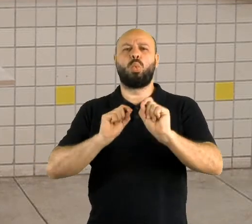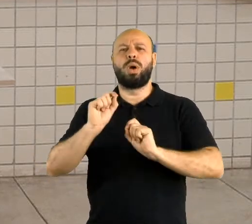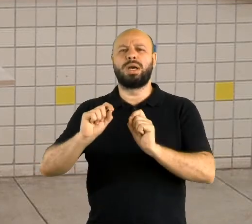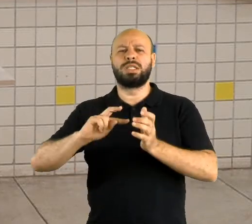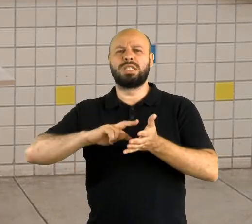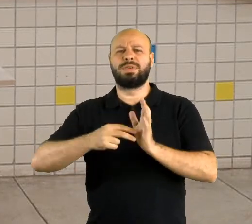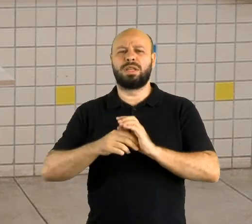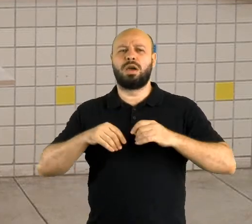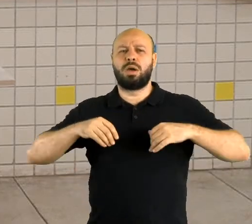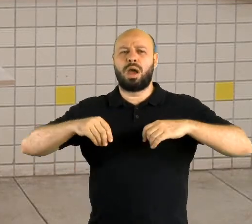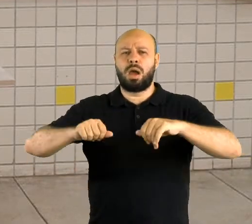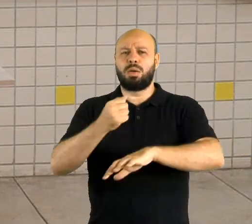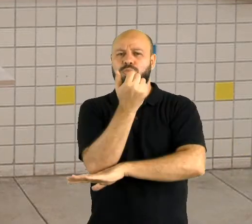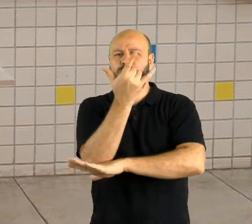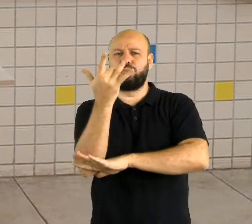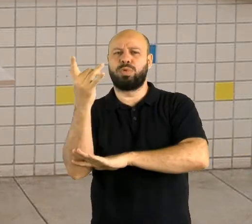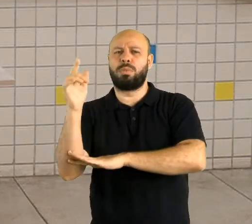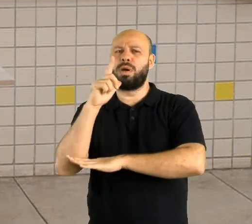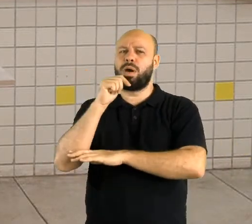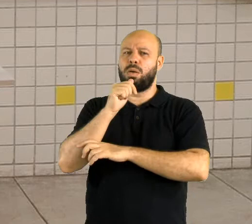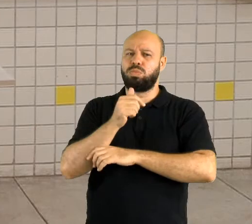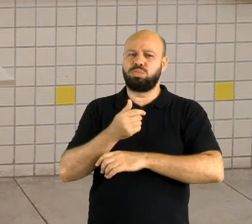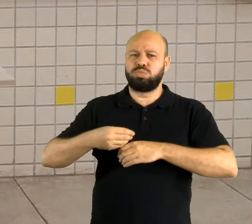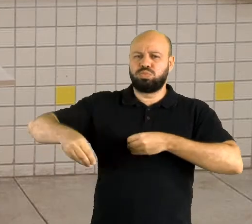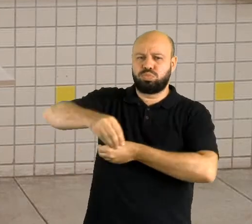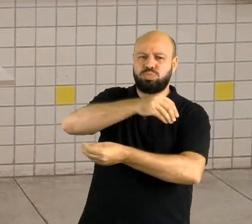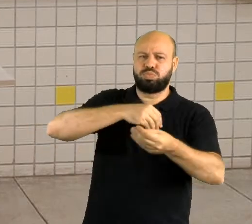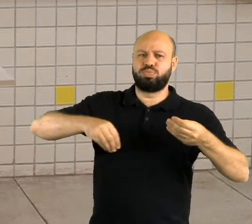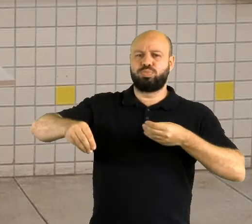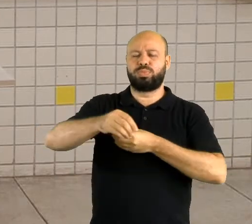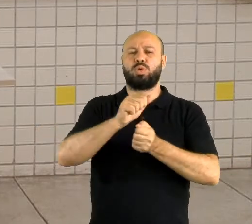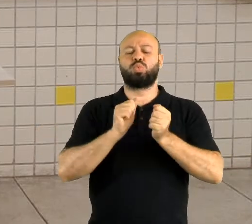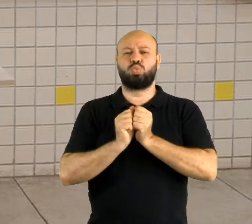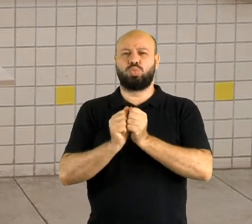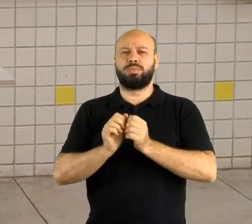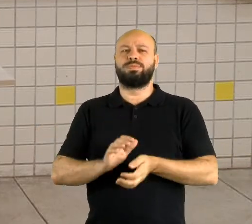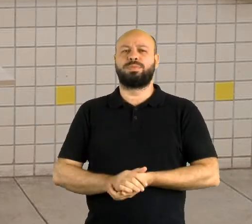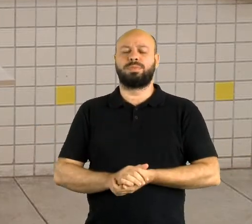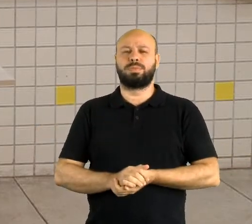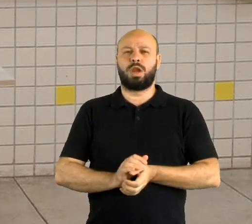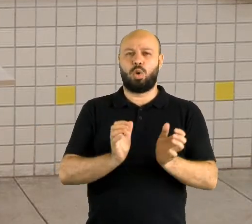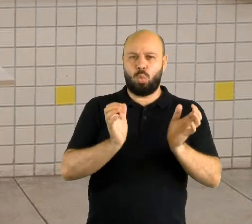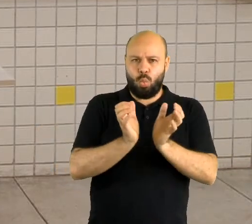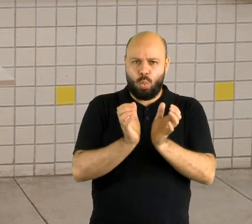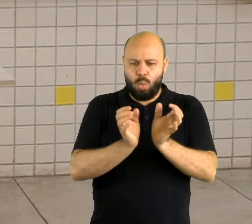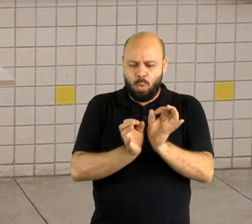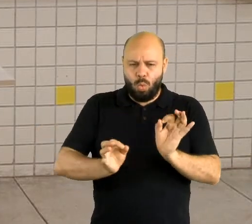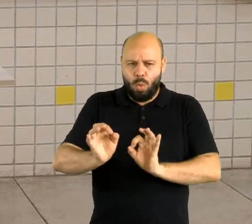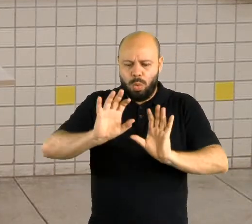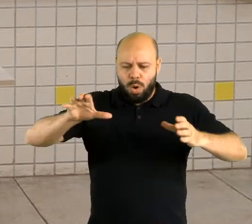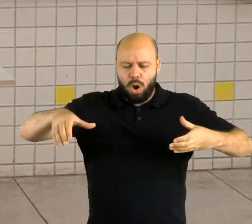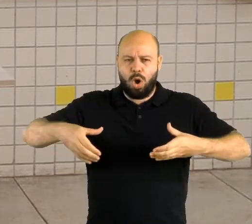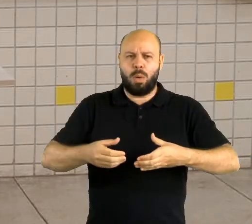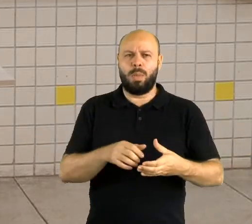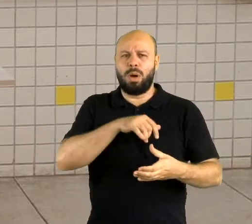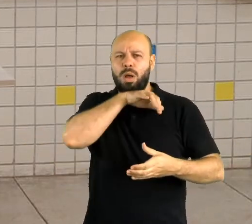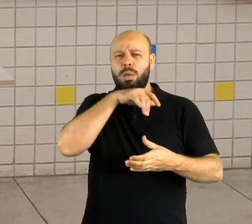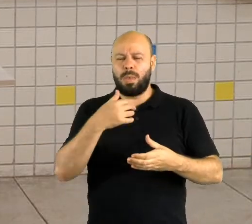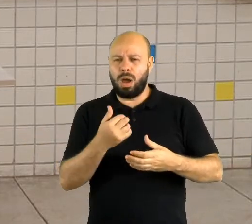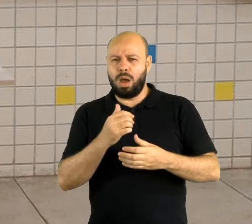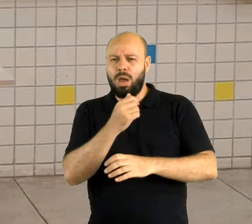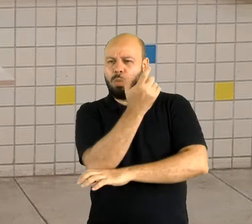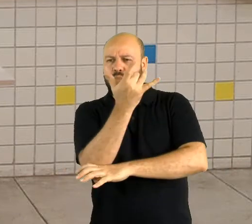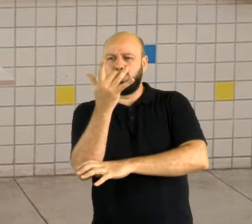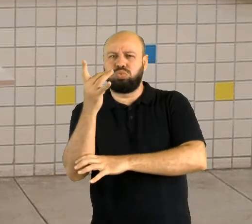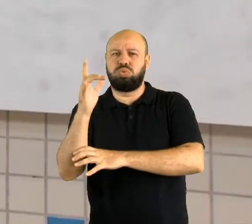bioma, o conceito, é o conjunto de vidas, vegetal e animal, constituído pelo agrupamento de tipo de vegetação contígua e identificável